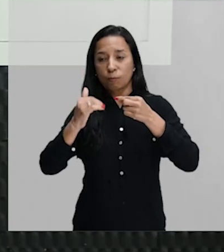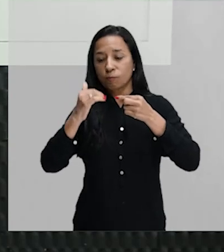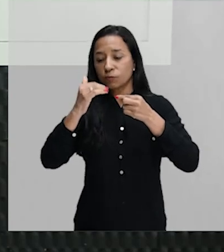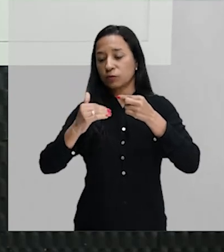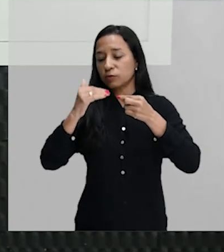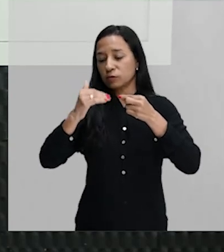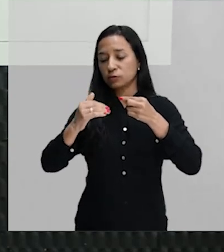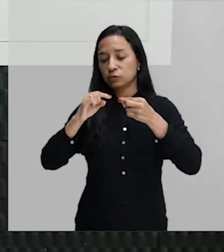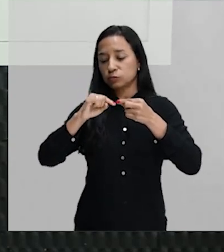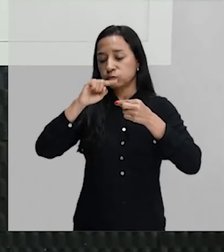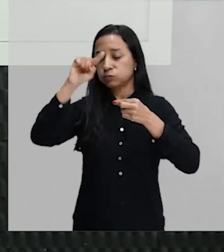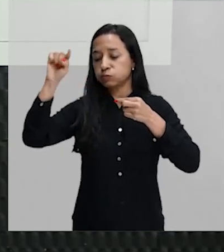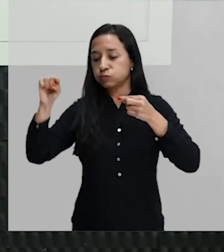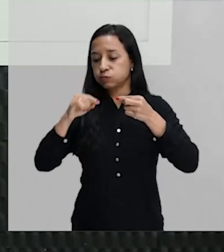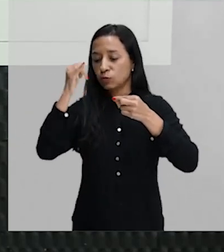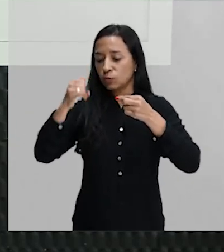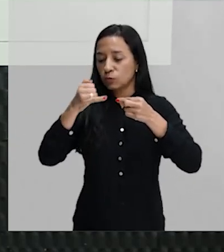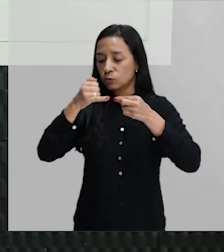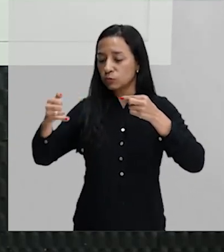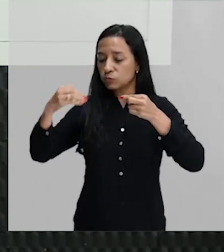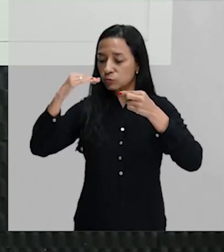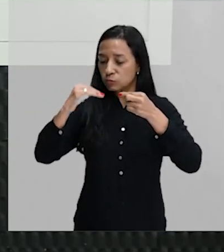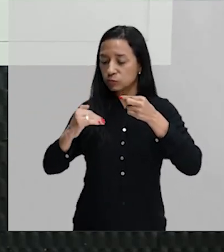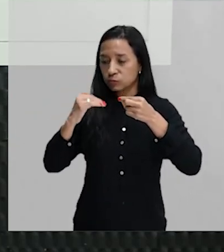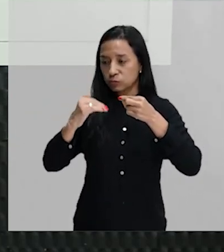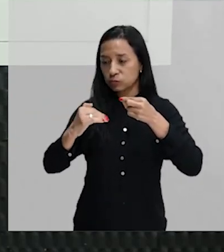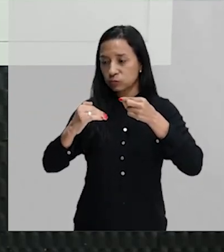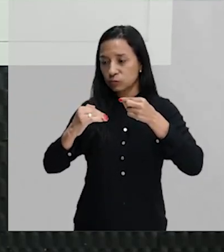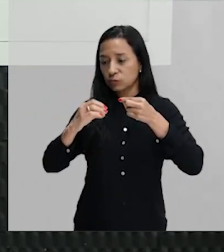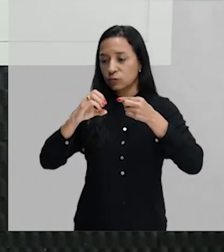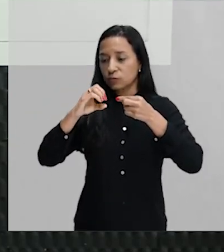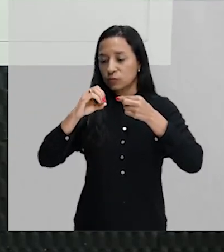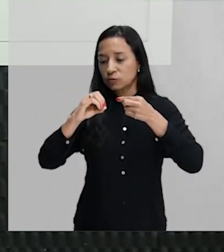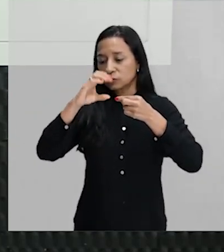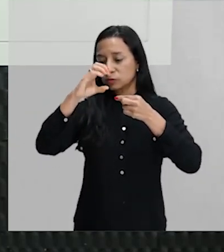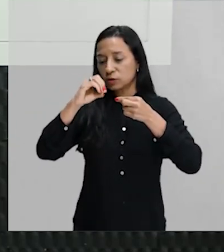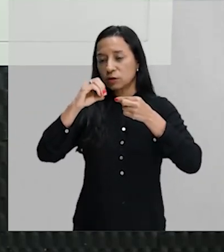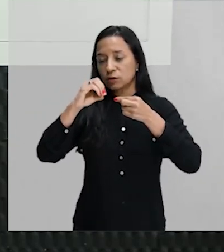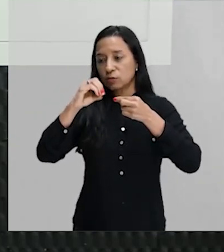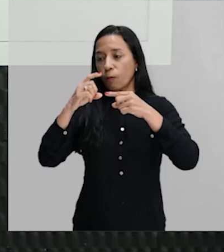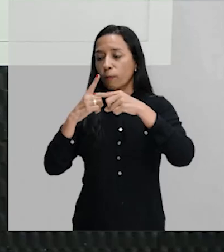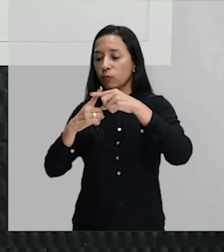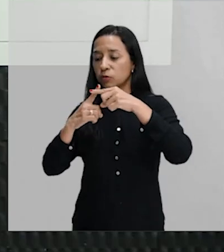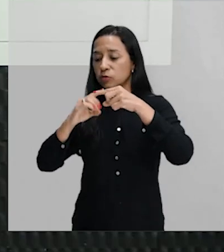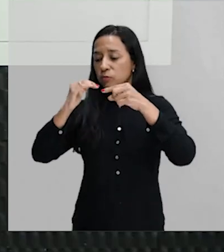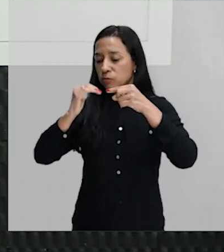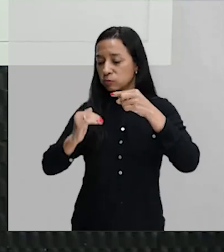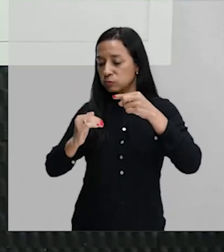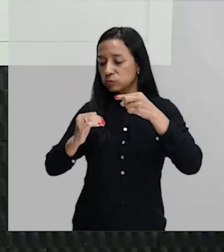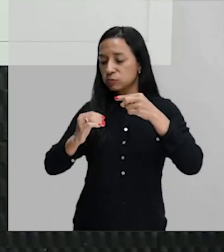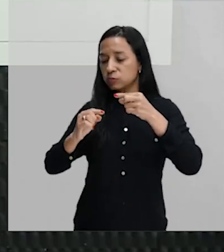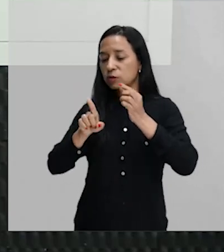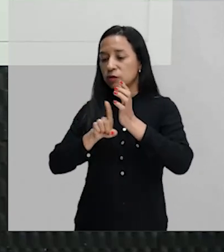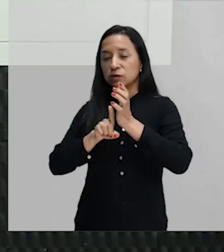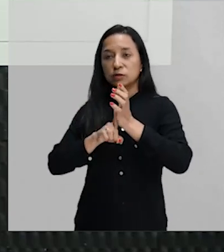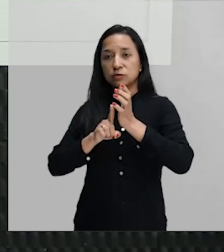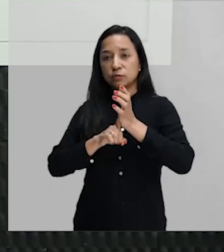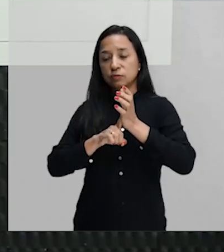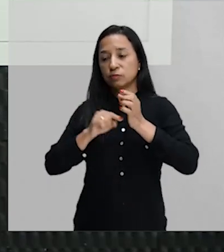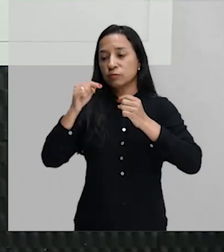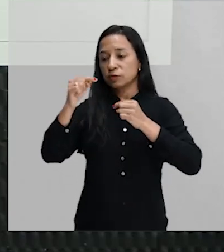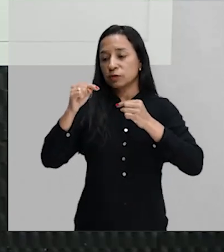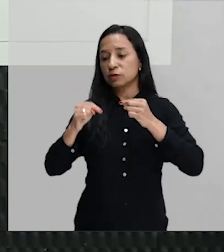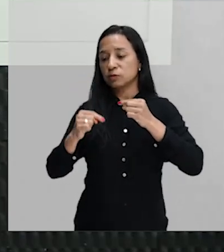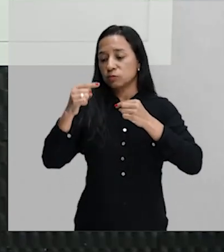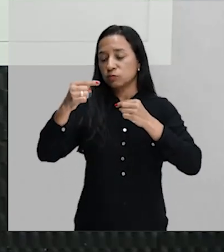ó. Do 0 para cima é positivo, do 0 para baixo é negativo. Então, nesse caso, galera, tanto o